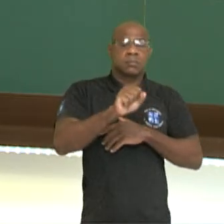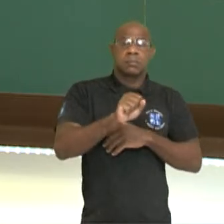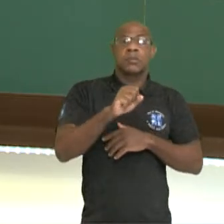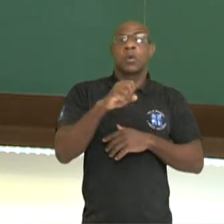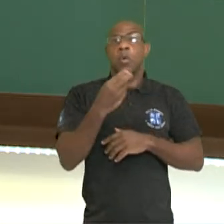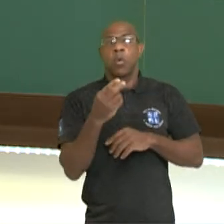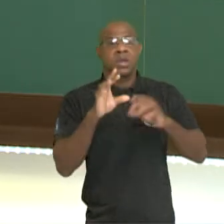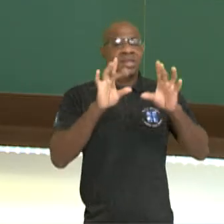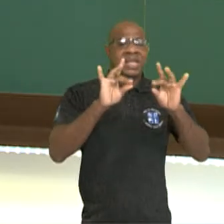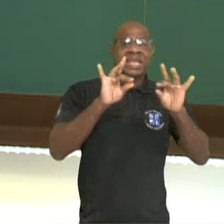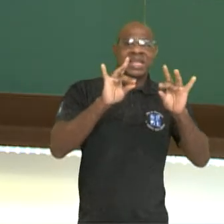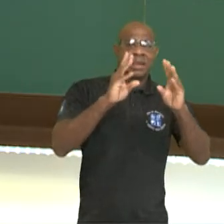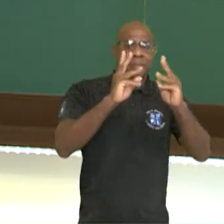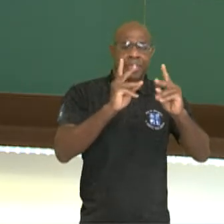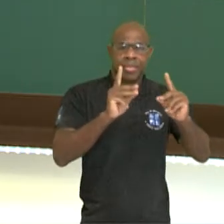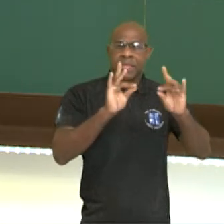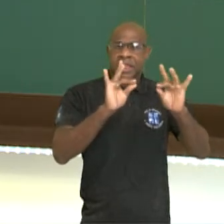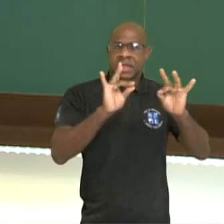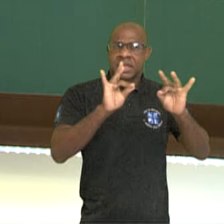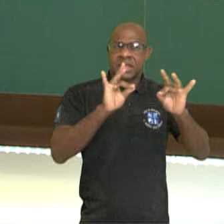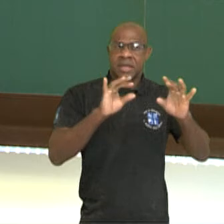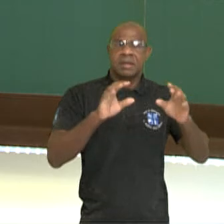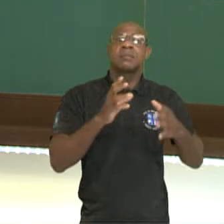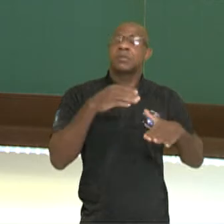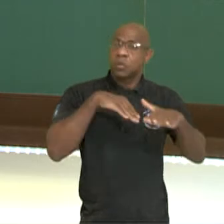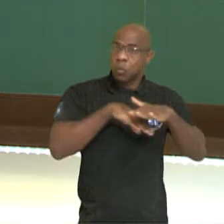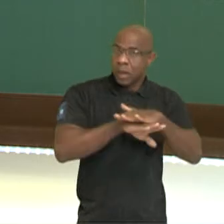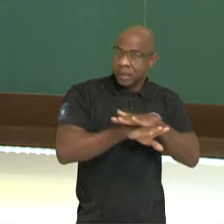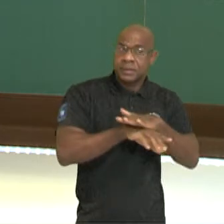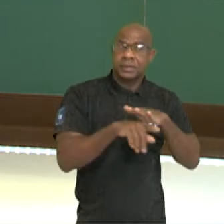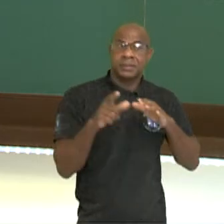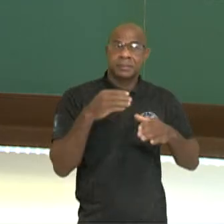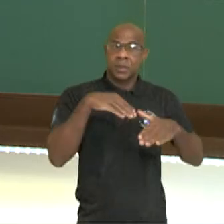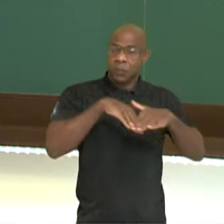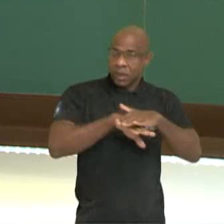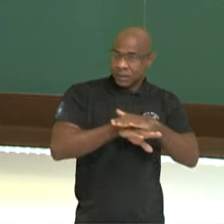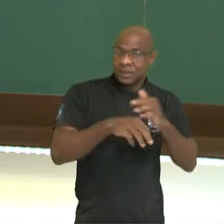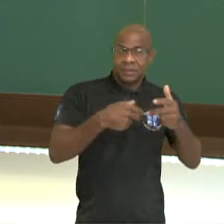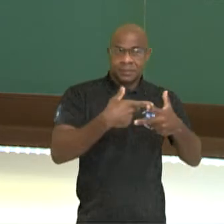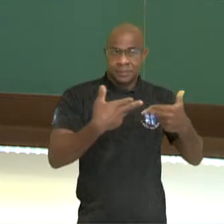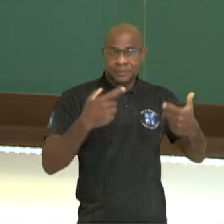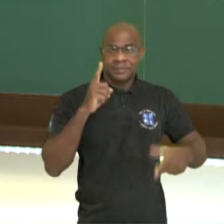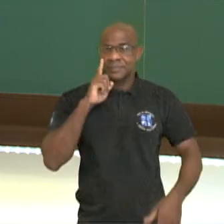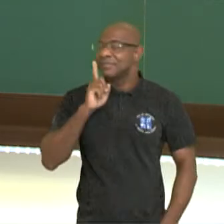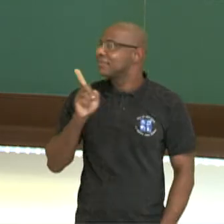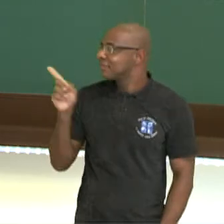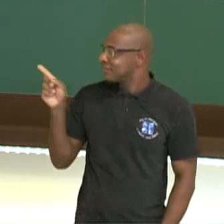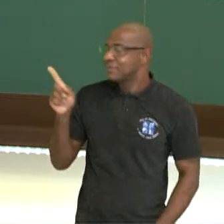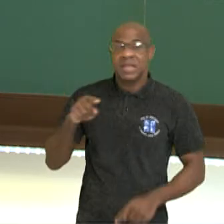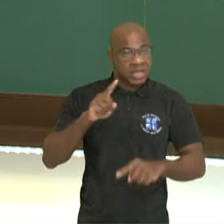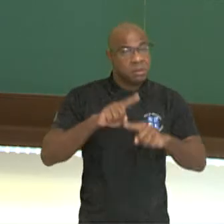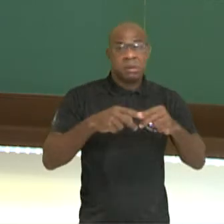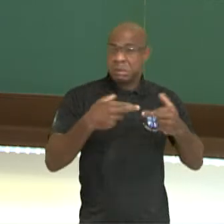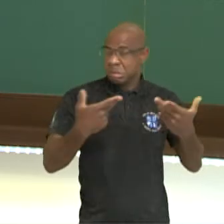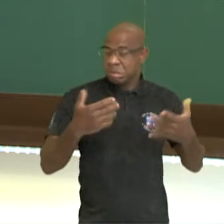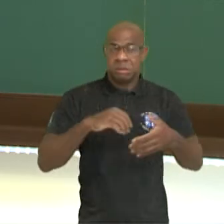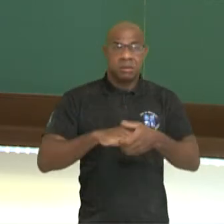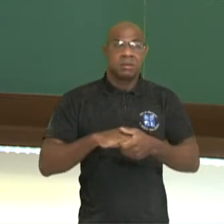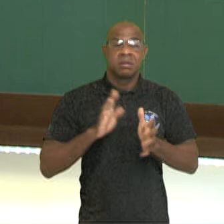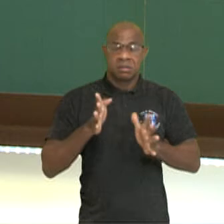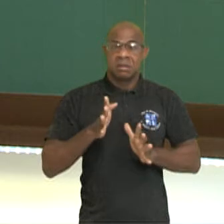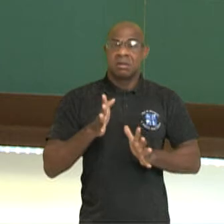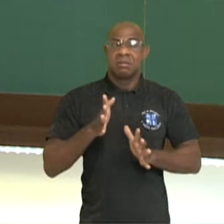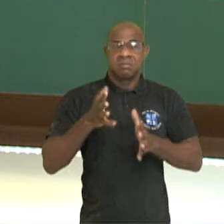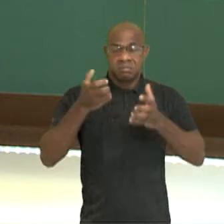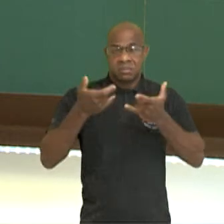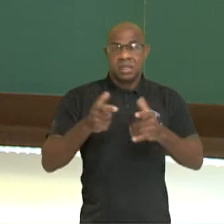que são formatos muito interessantes para o armazenamento desse tipo de material. Por exemplo, a gente já falou